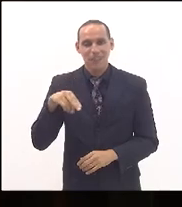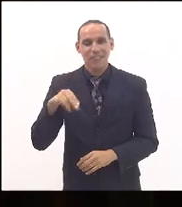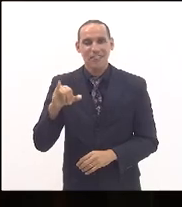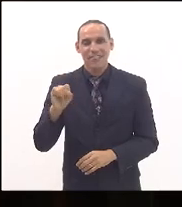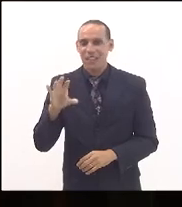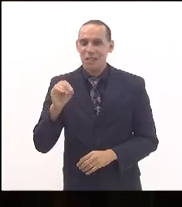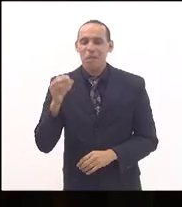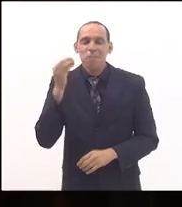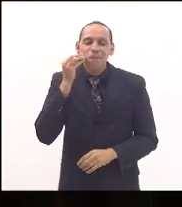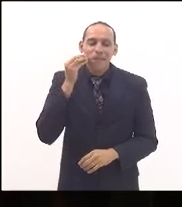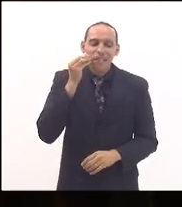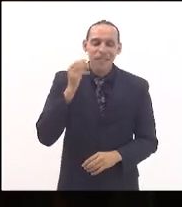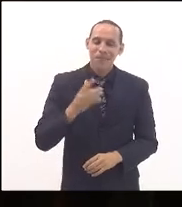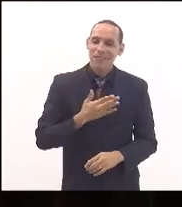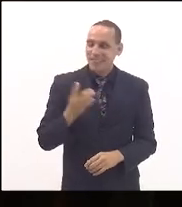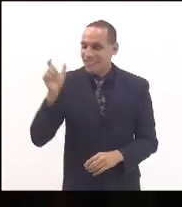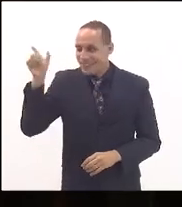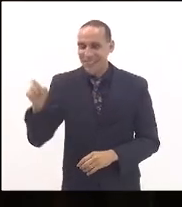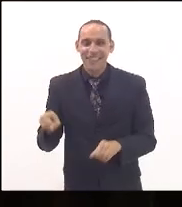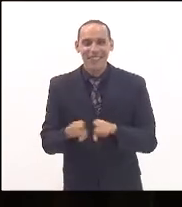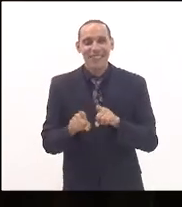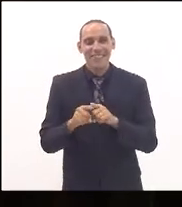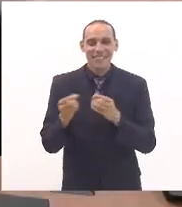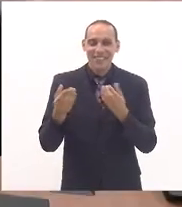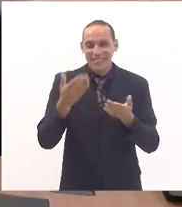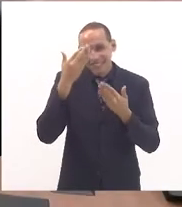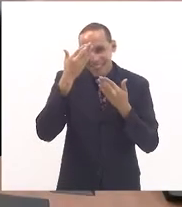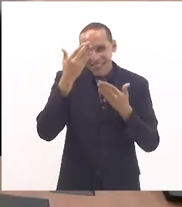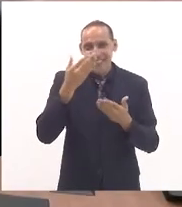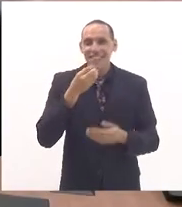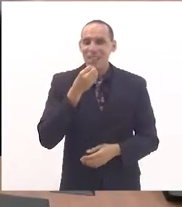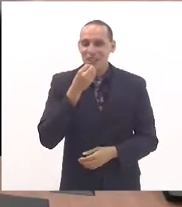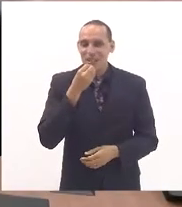um beijo meu e dedo para você obrigado tá boa noite